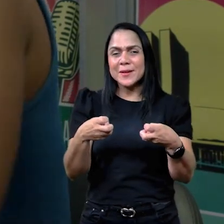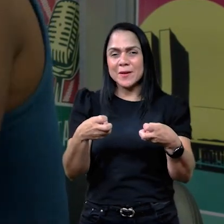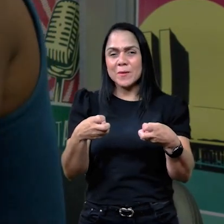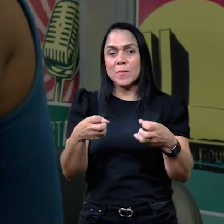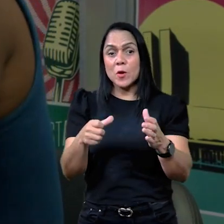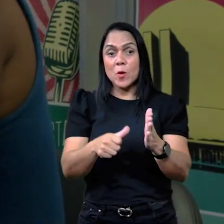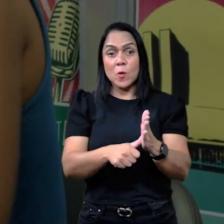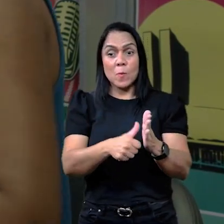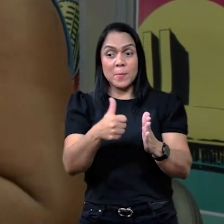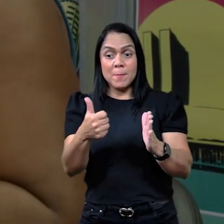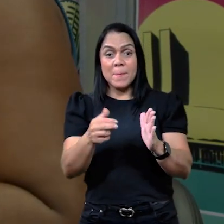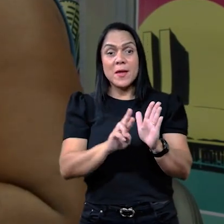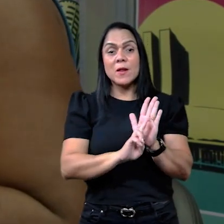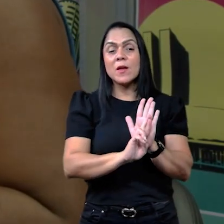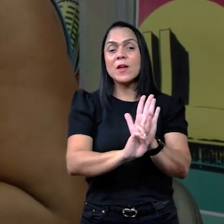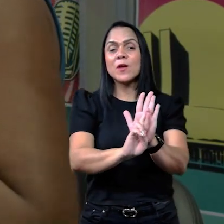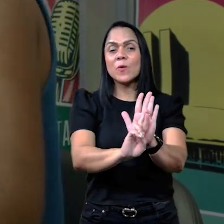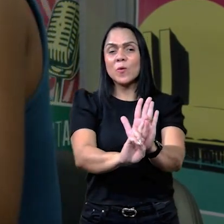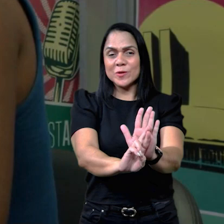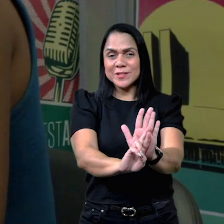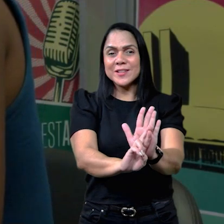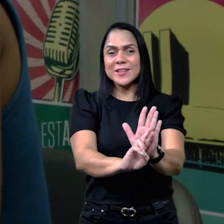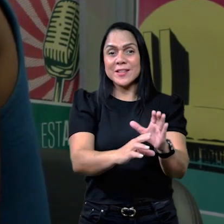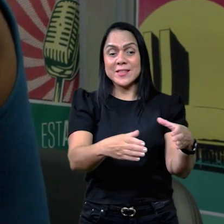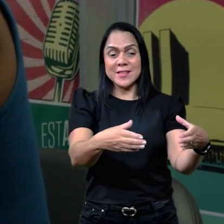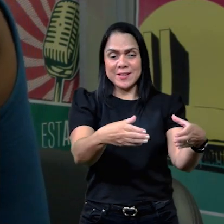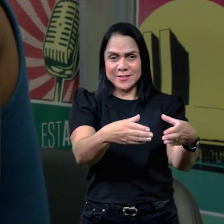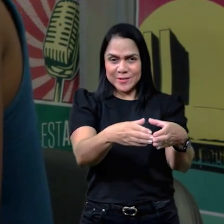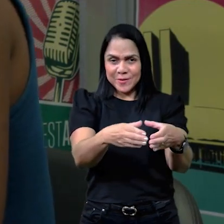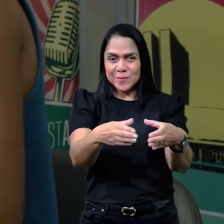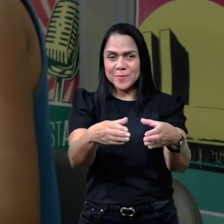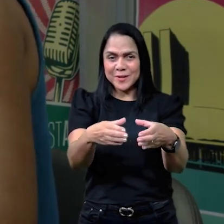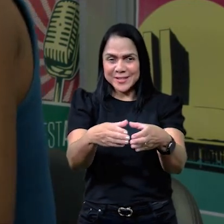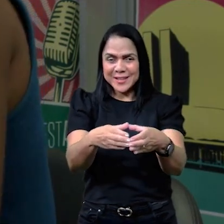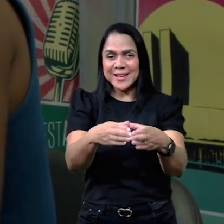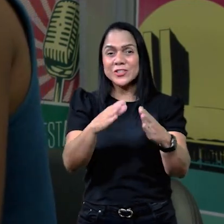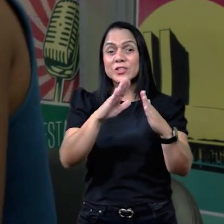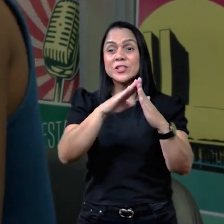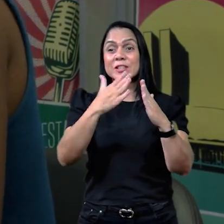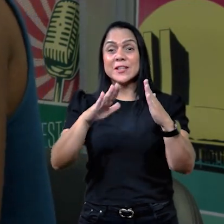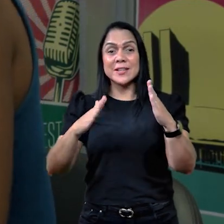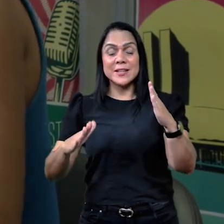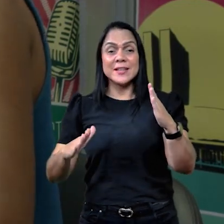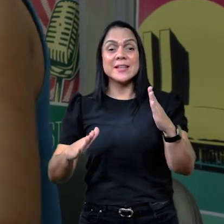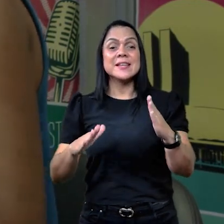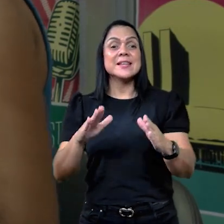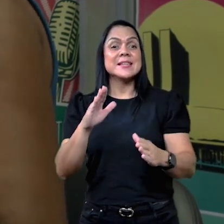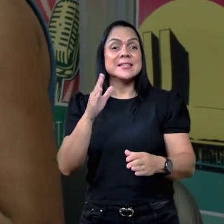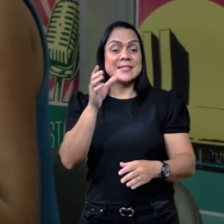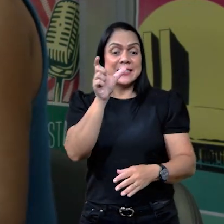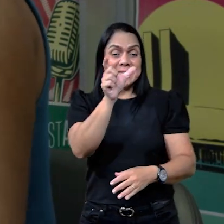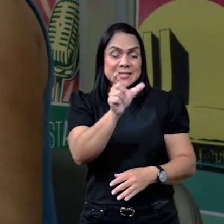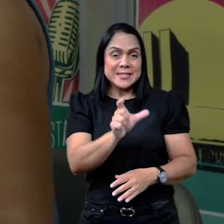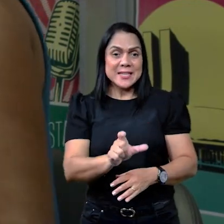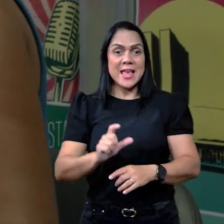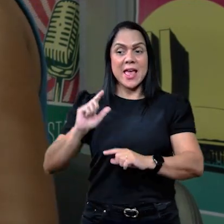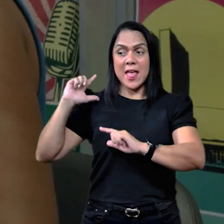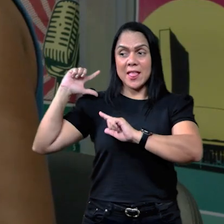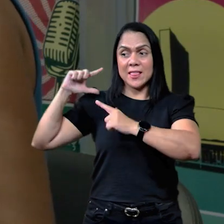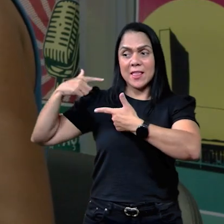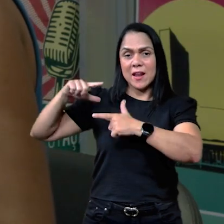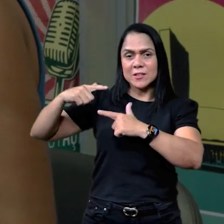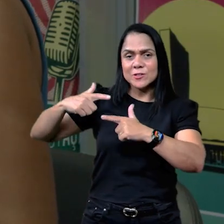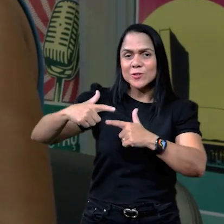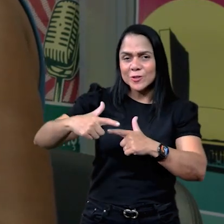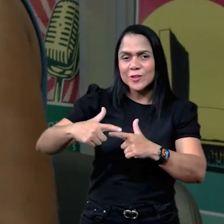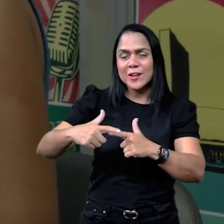um dos primeiros reconhecimentos do Estado brasileiro das comunidades de terreiro serem comunidades tradicionais foi por meio das políticas